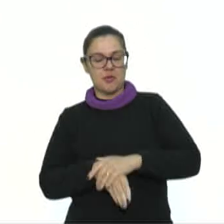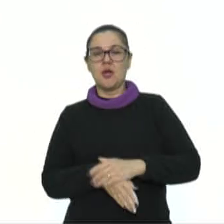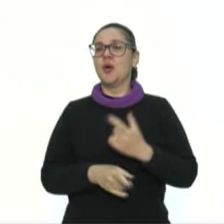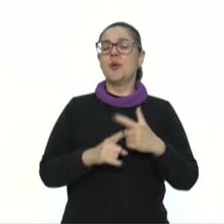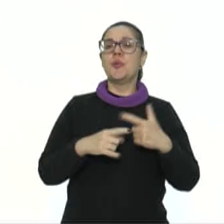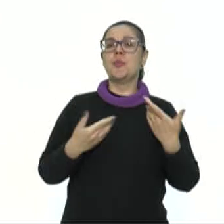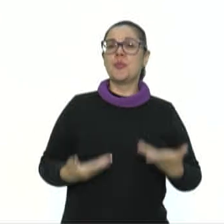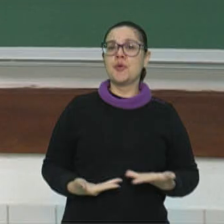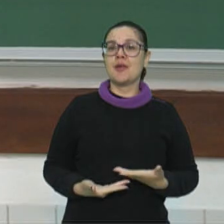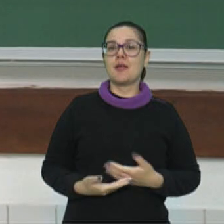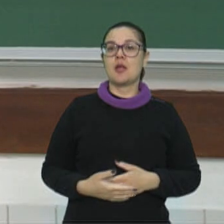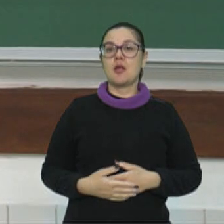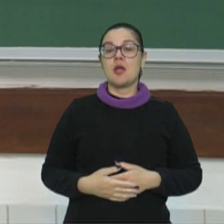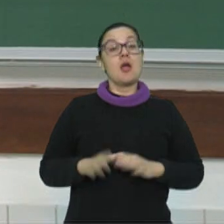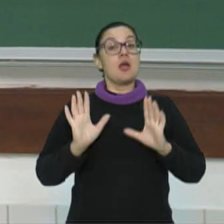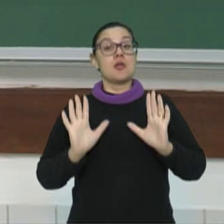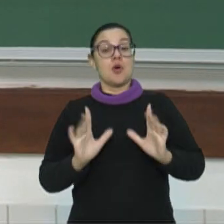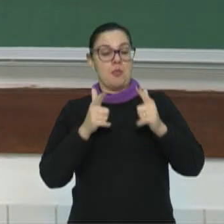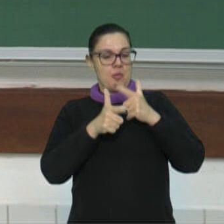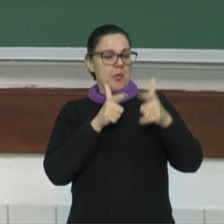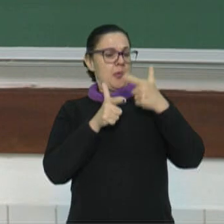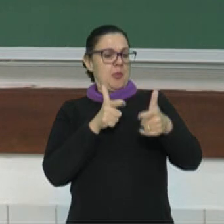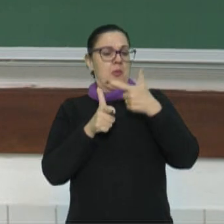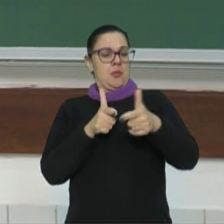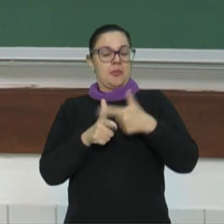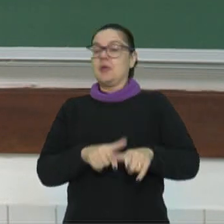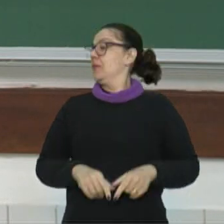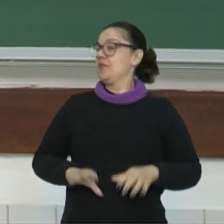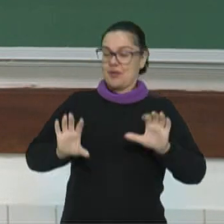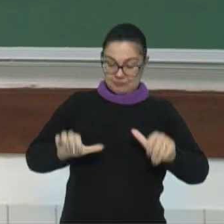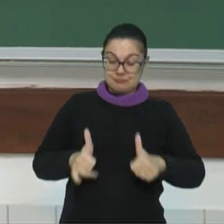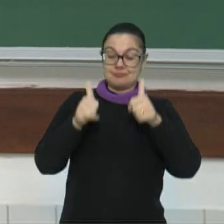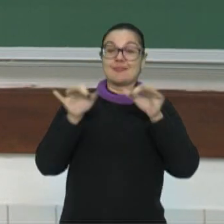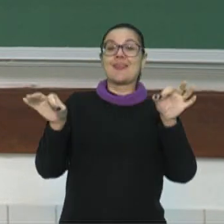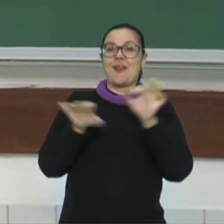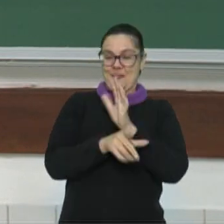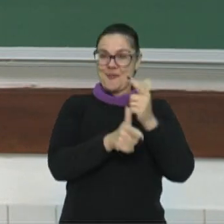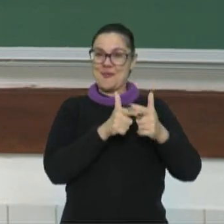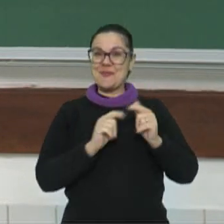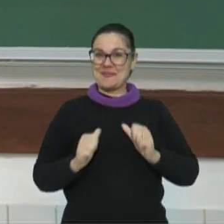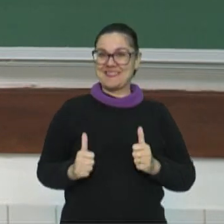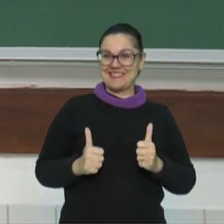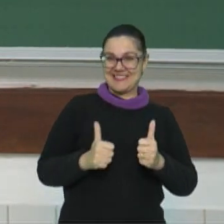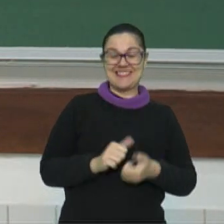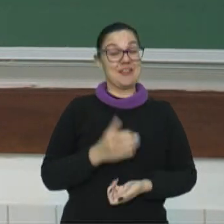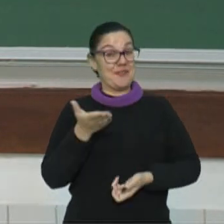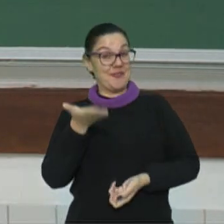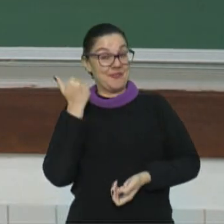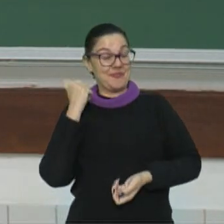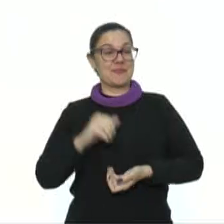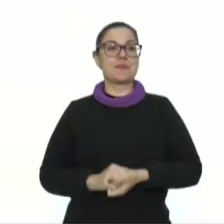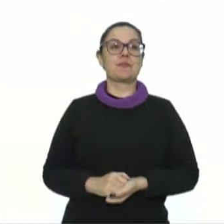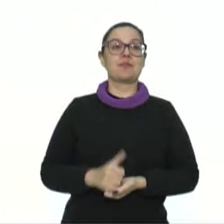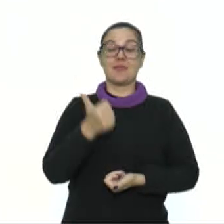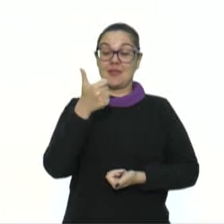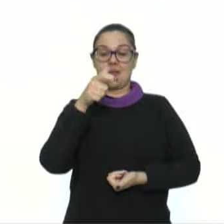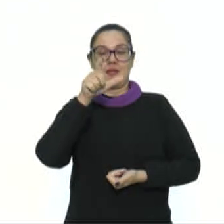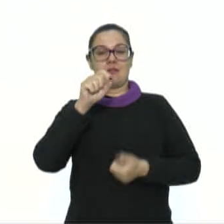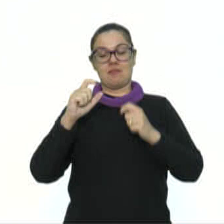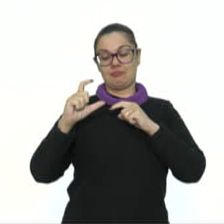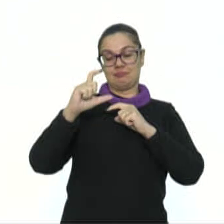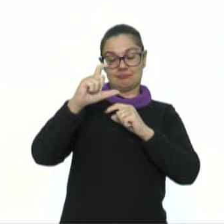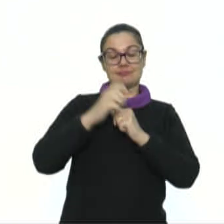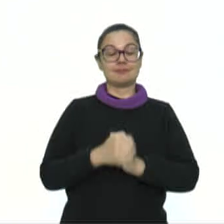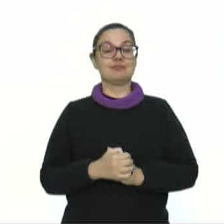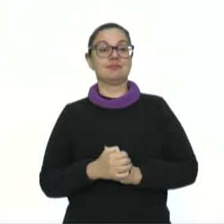quê? Porque a gente não está só olhando problema, a gente quer olhar a solução, né, gente? É isso? Então vamos lá comigo. 10. Parágrafo 10